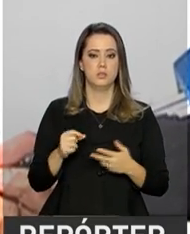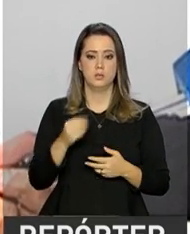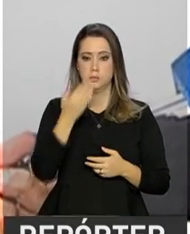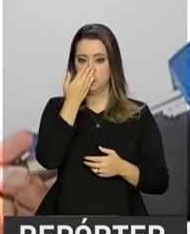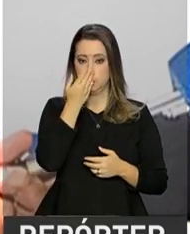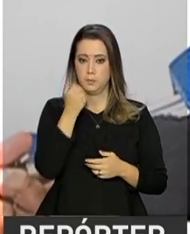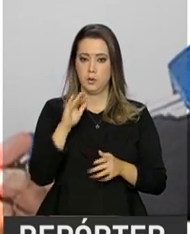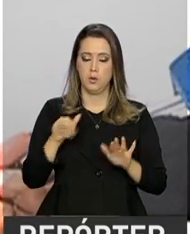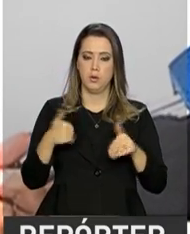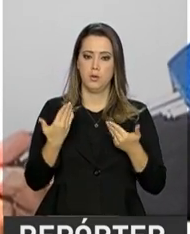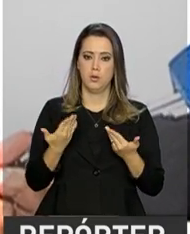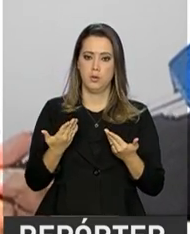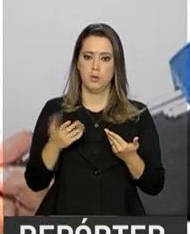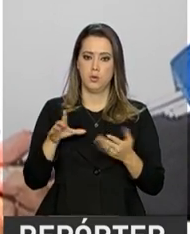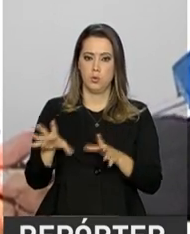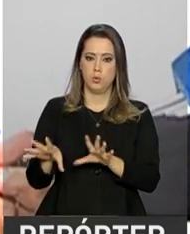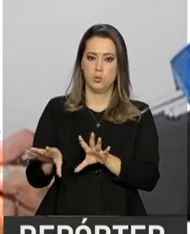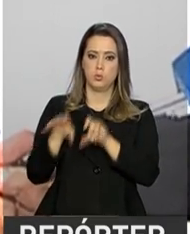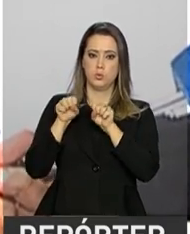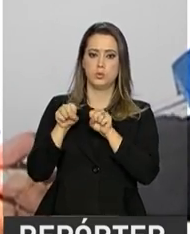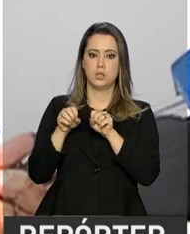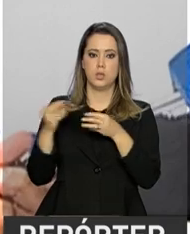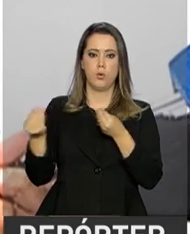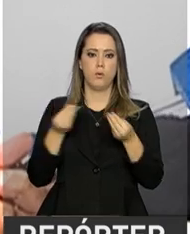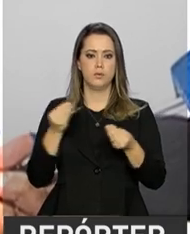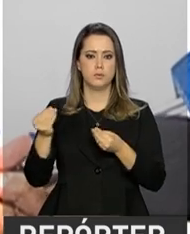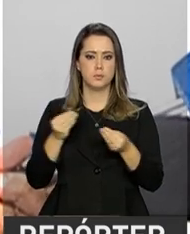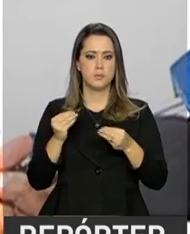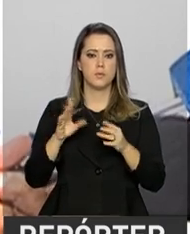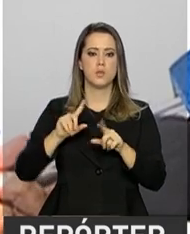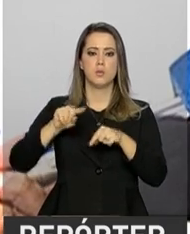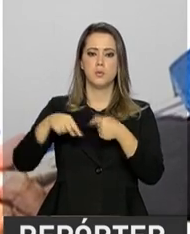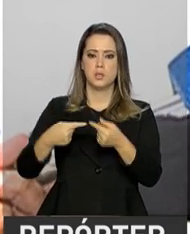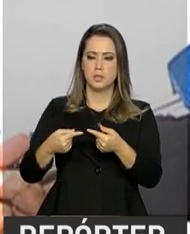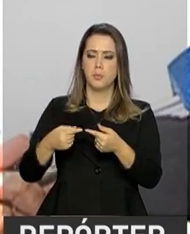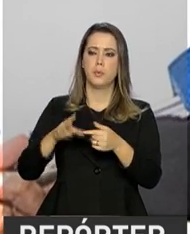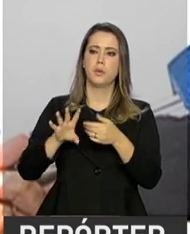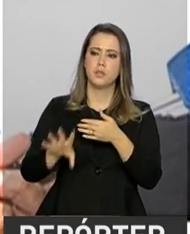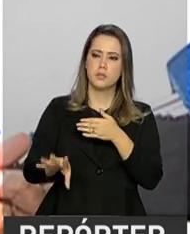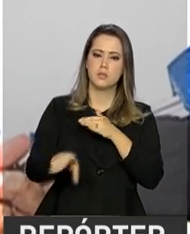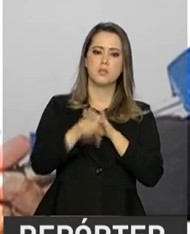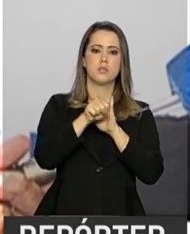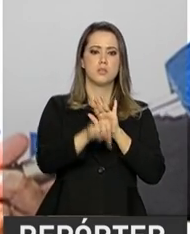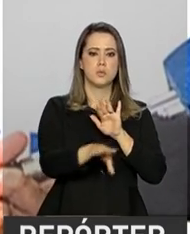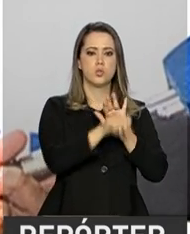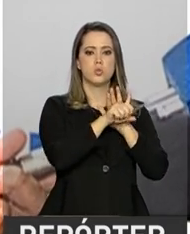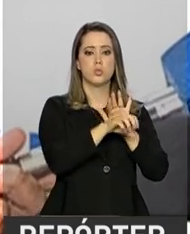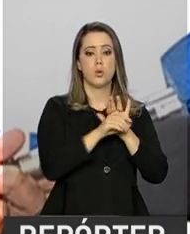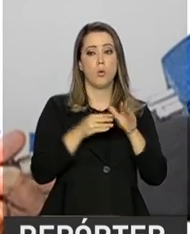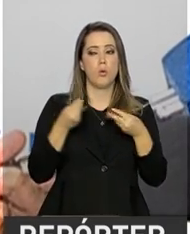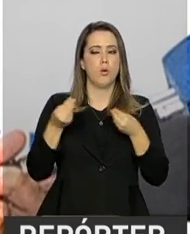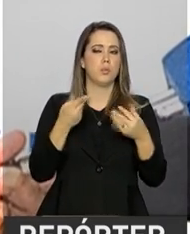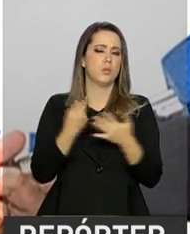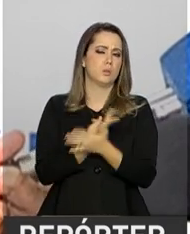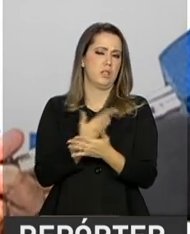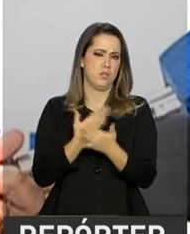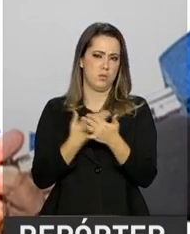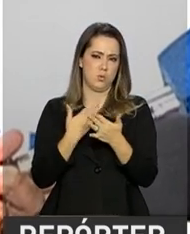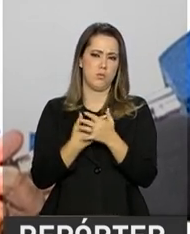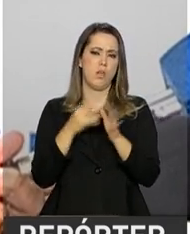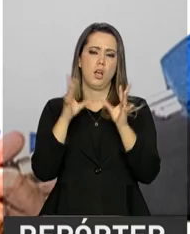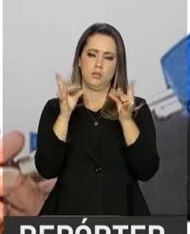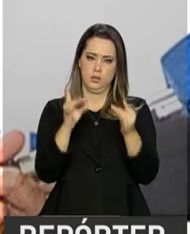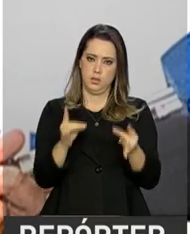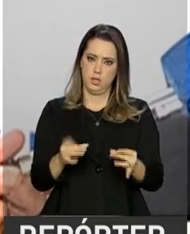quanto ele precisa ser infectado para ele poder transmitir se é que ele vai poder transmitir ou não e vamos também